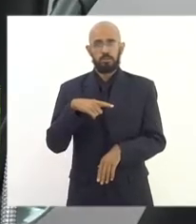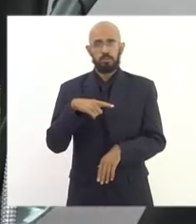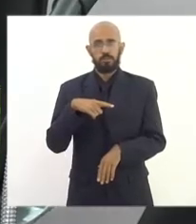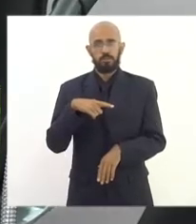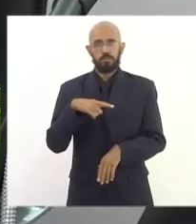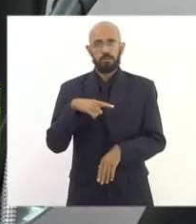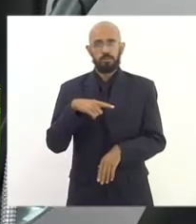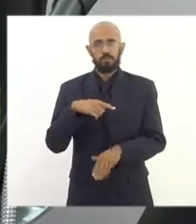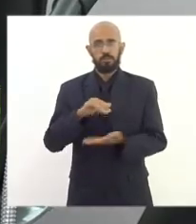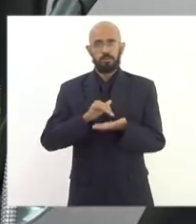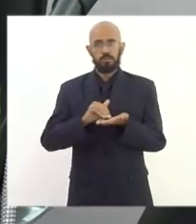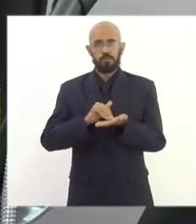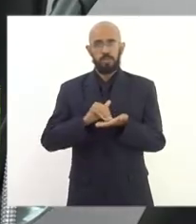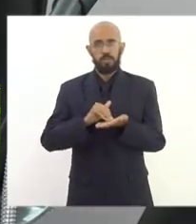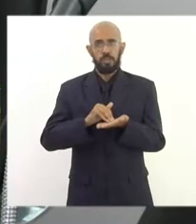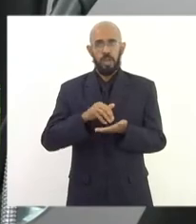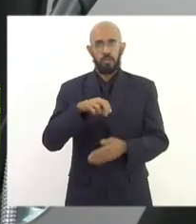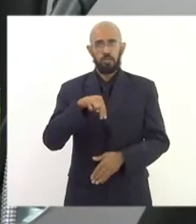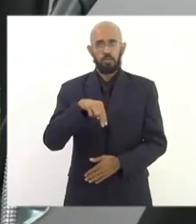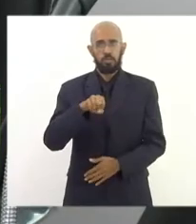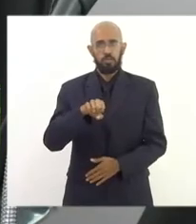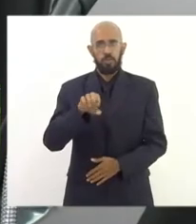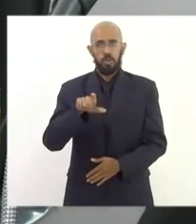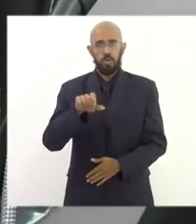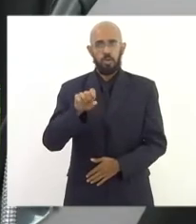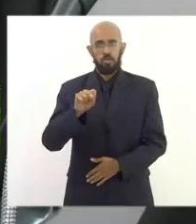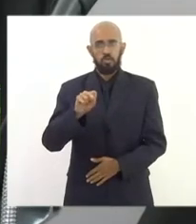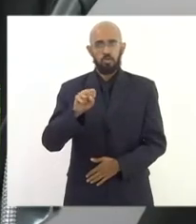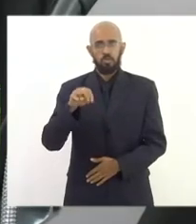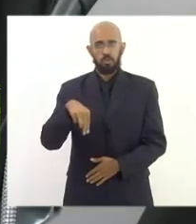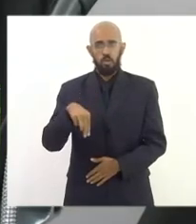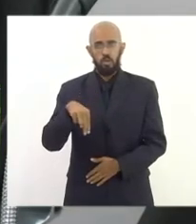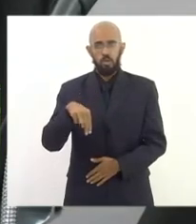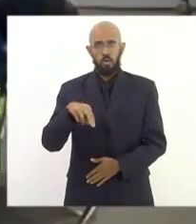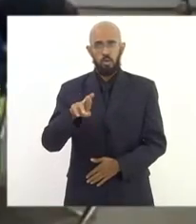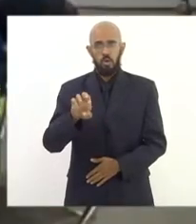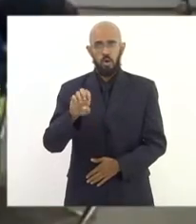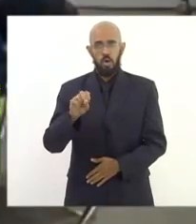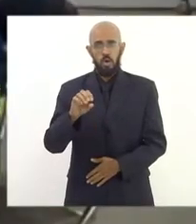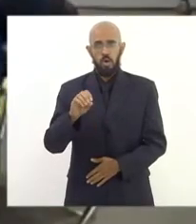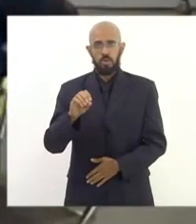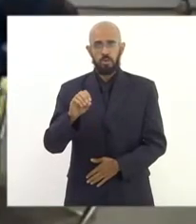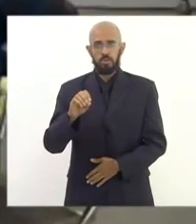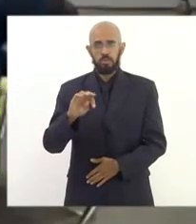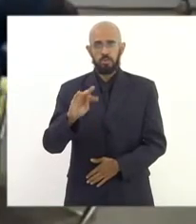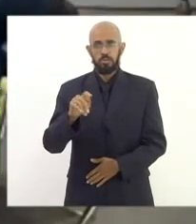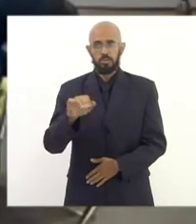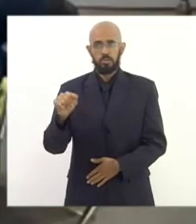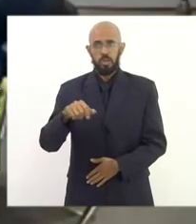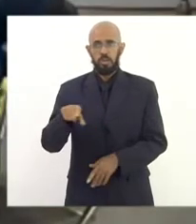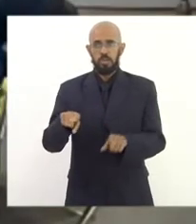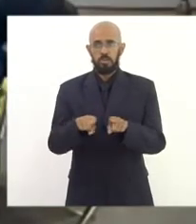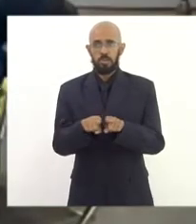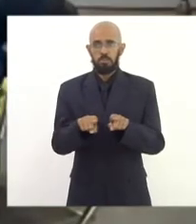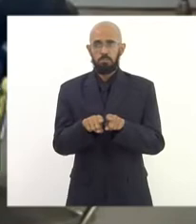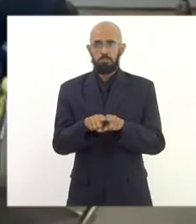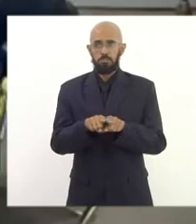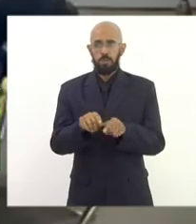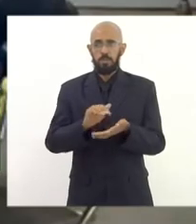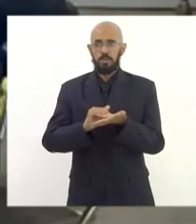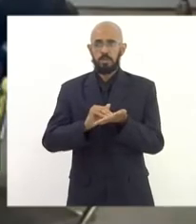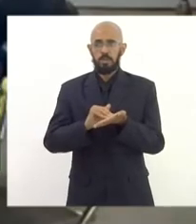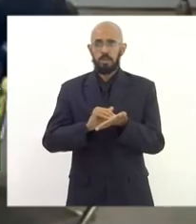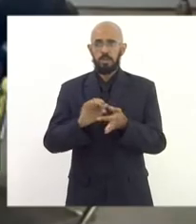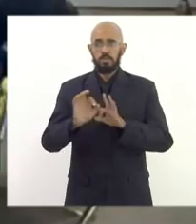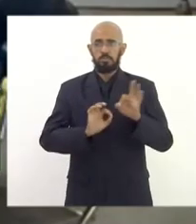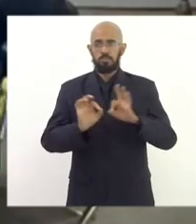o secretário Nelson Rocha está presente. Está presente pela Secretaria de Planejamento